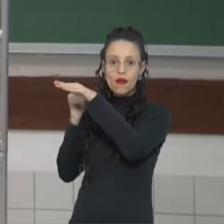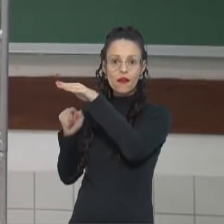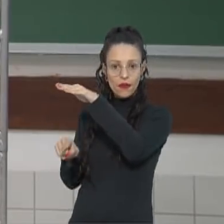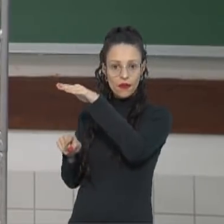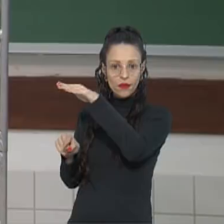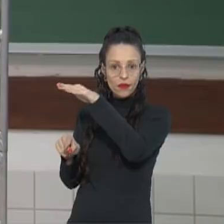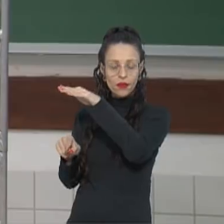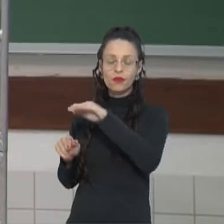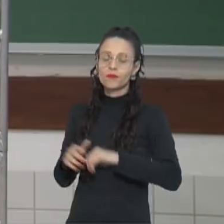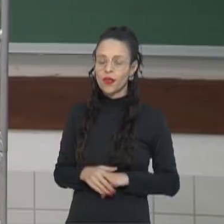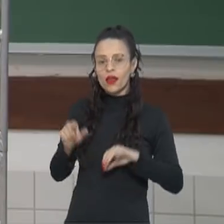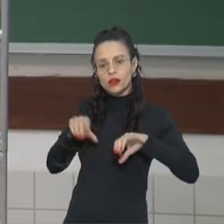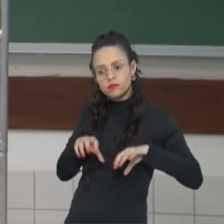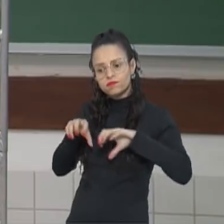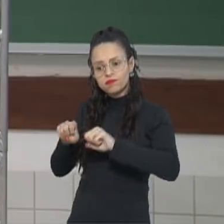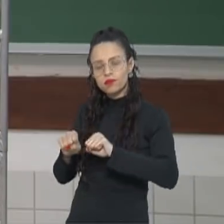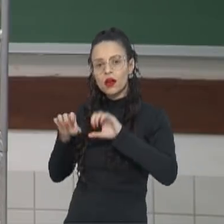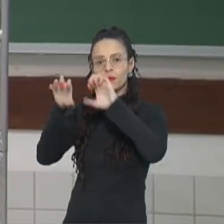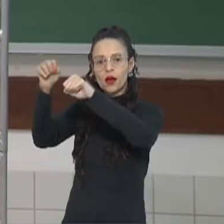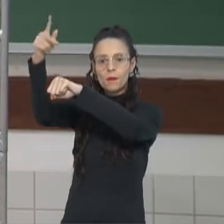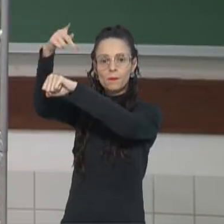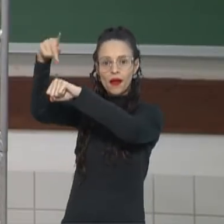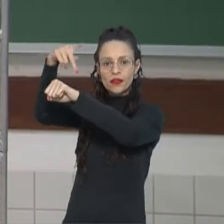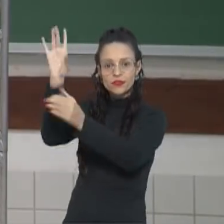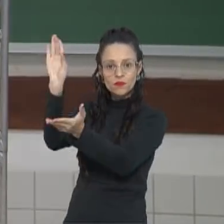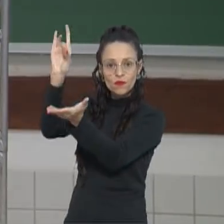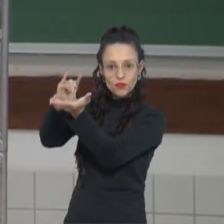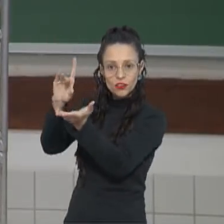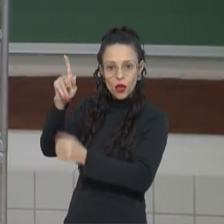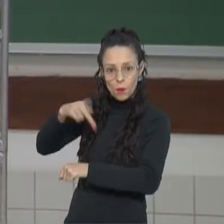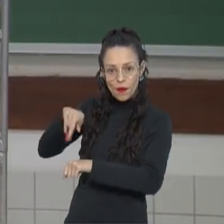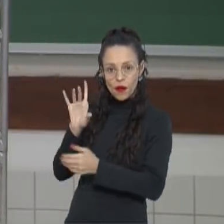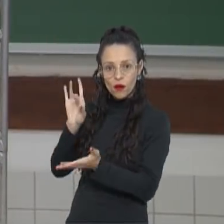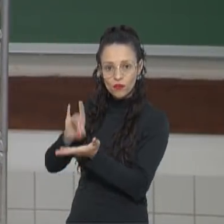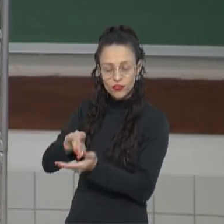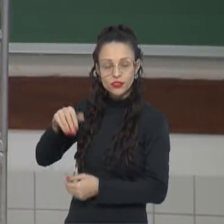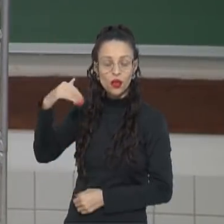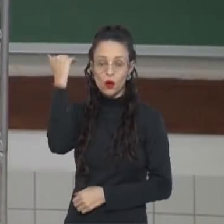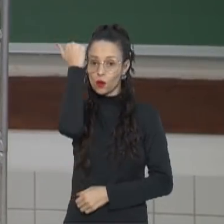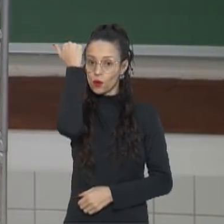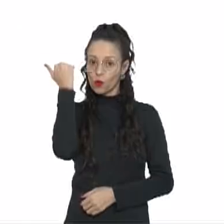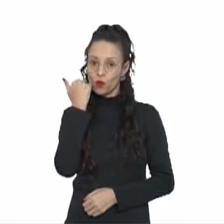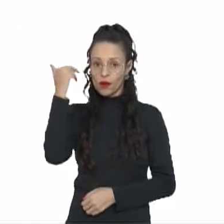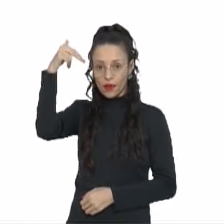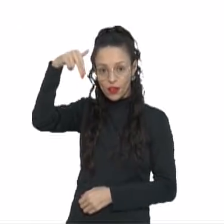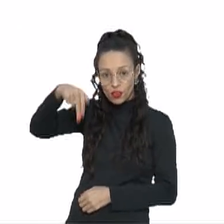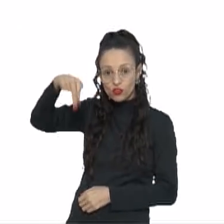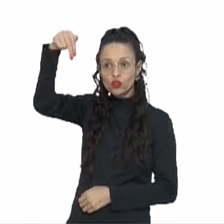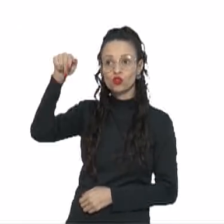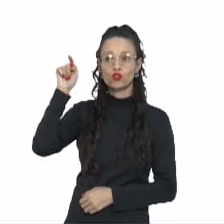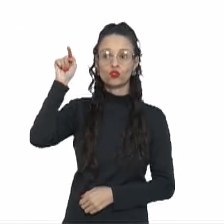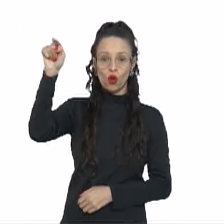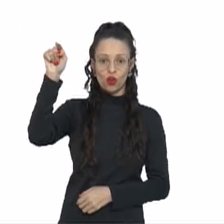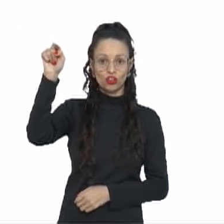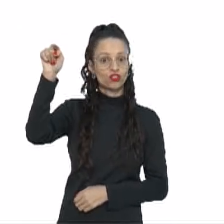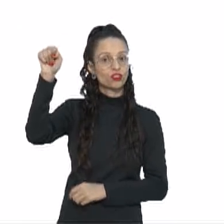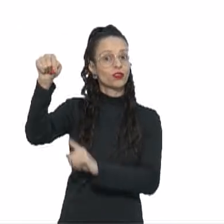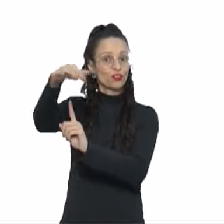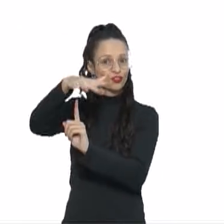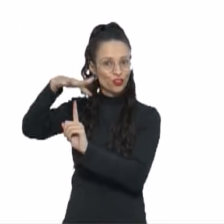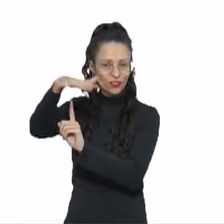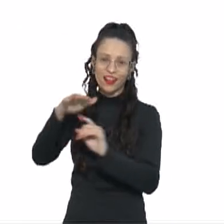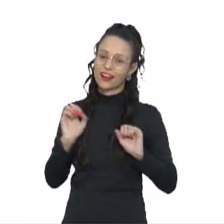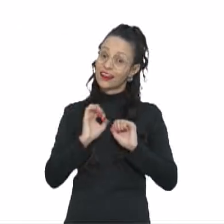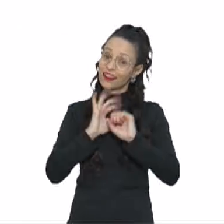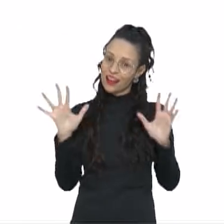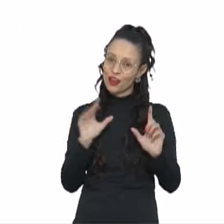Eram zonas de ocupação, viraram países oficiais. A Coreia do Norte, socialista, claro,